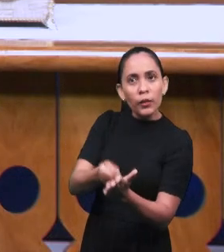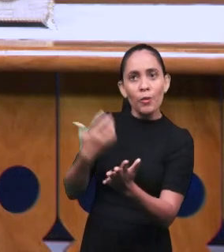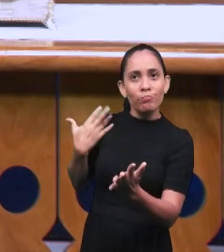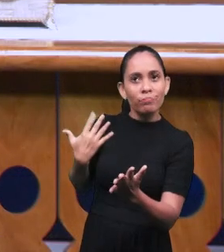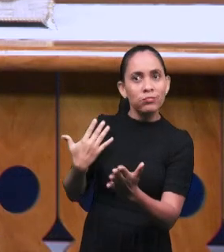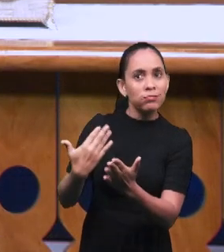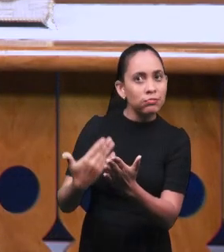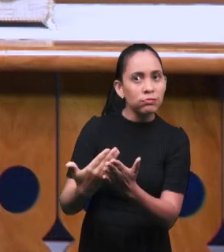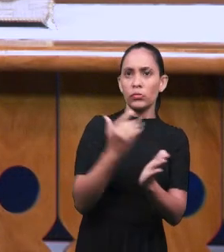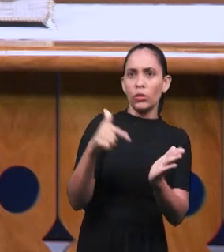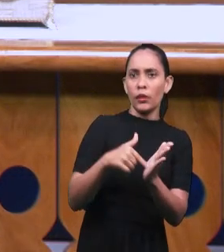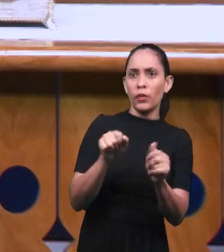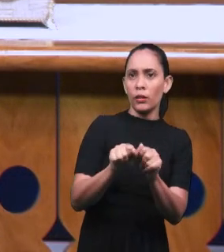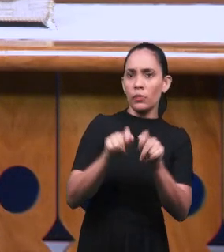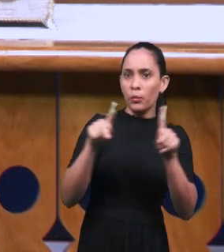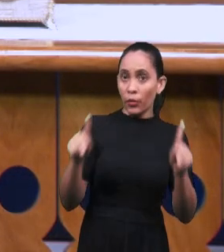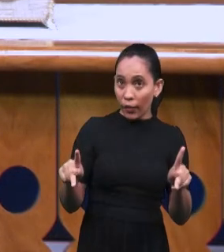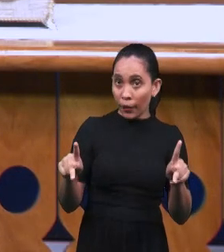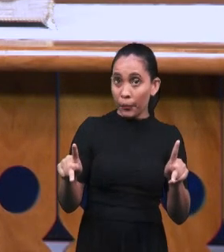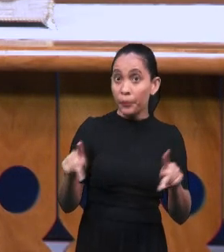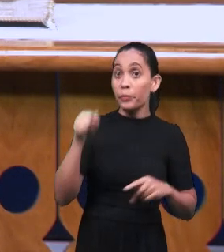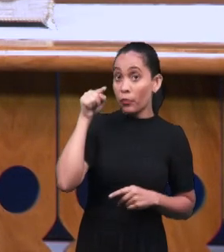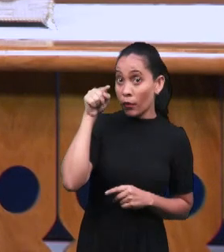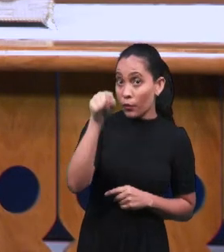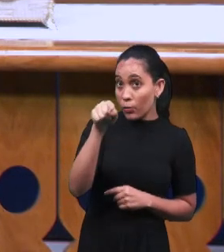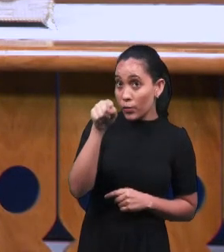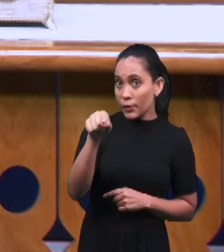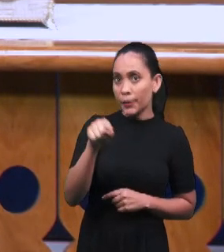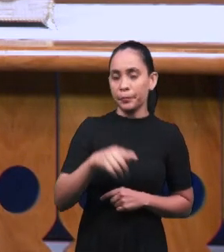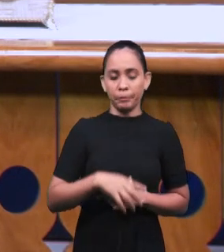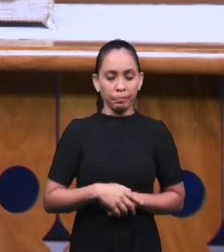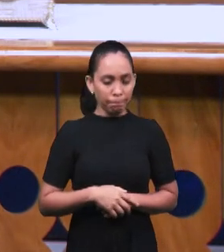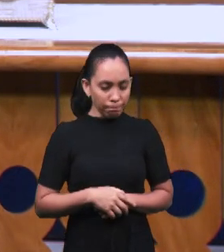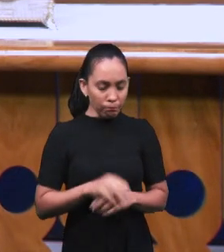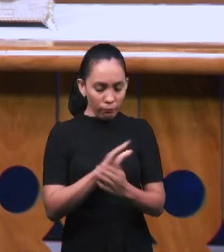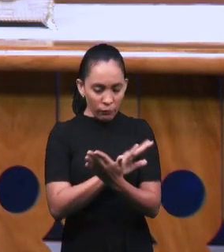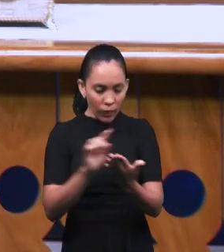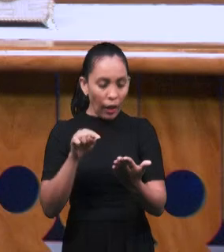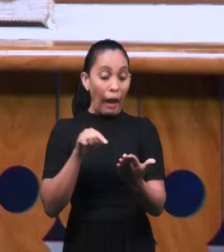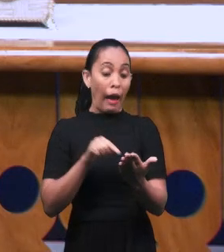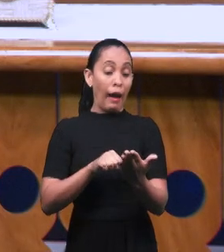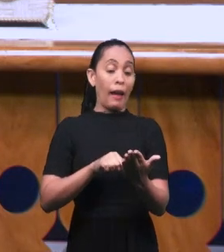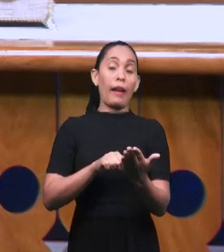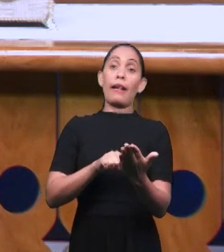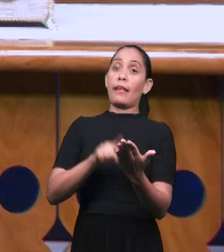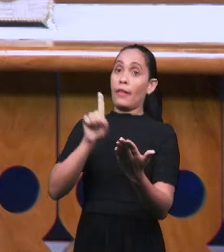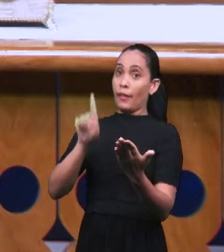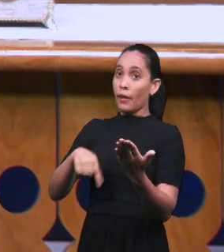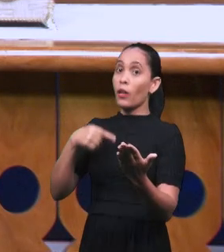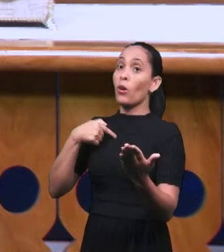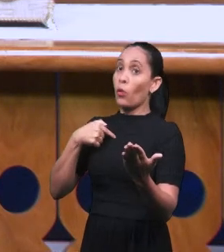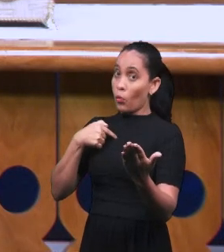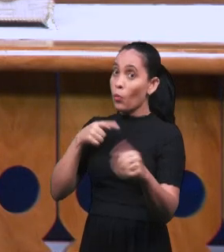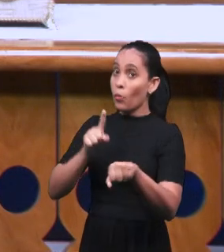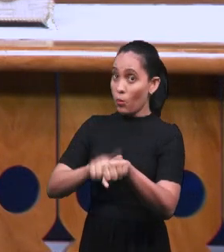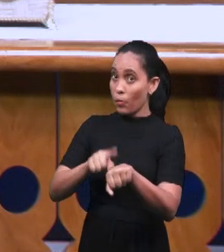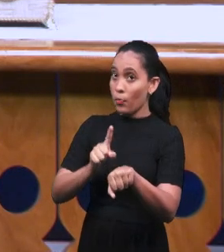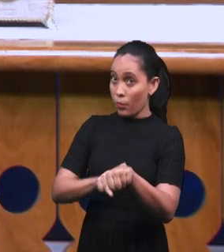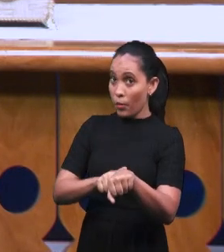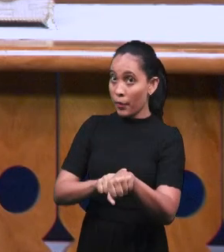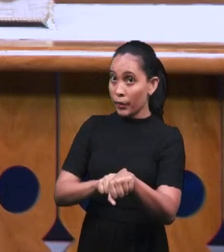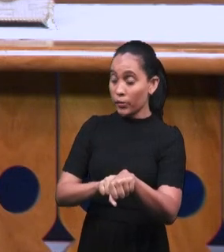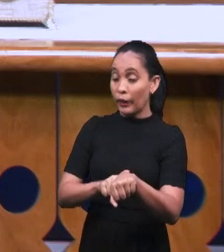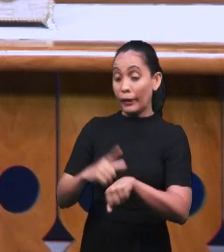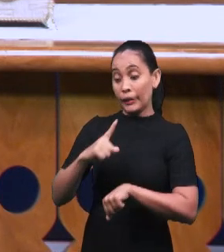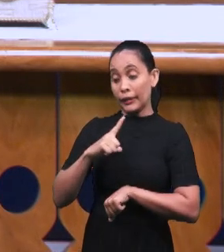Estão sendo cumpridos? Então você vai identificar, esse é o momento que fala lá no livro